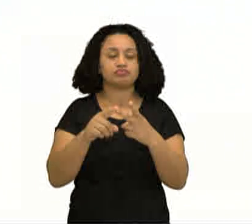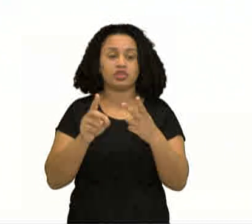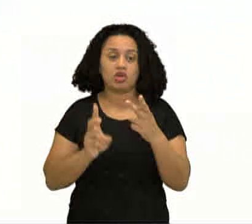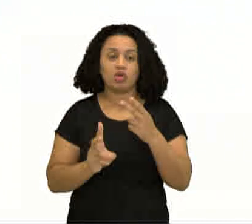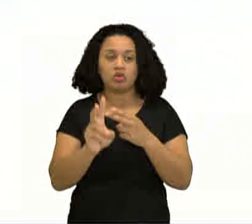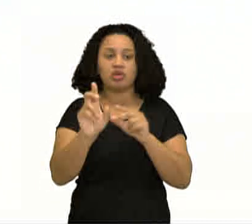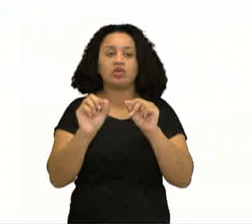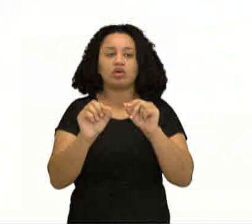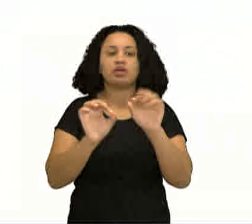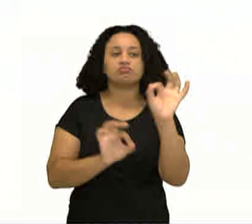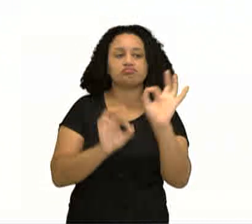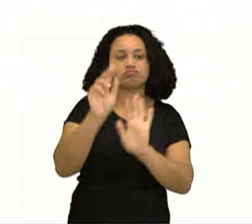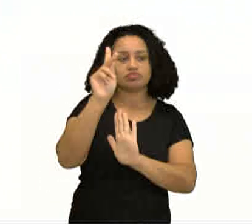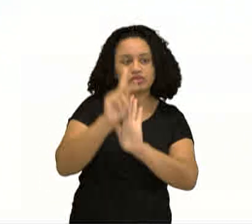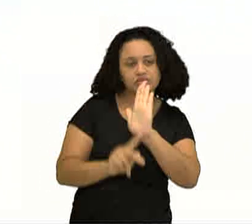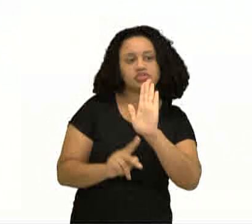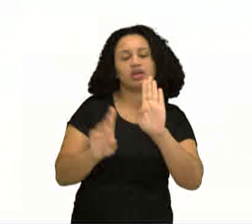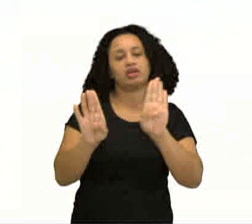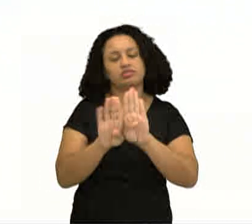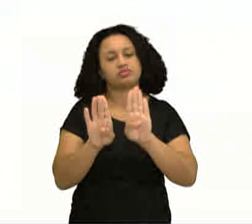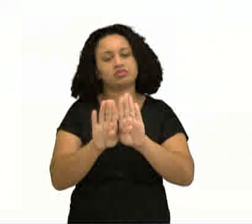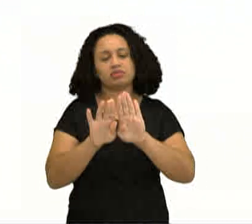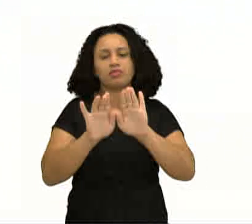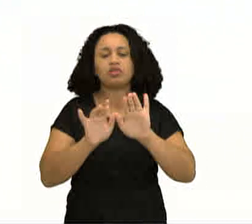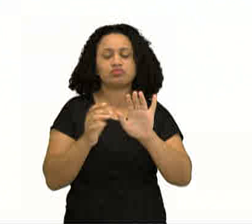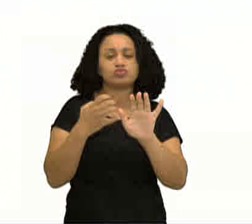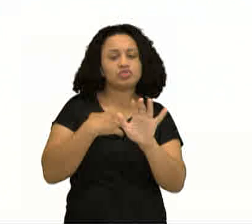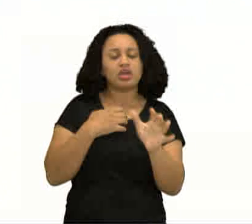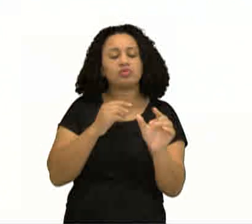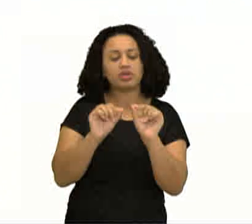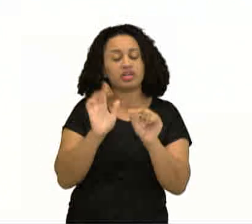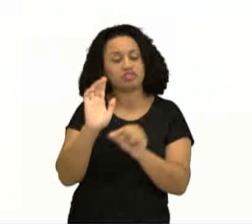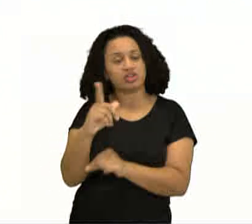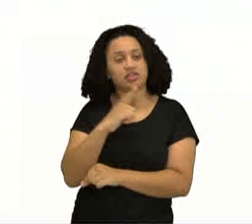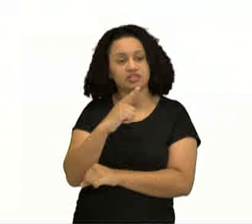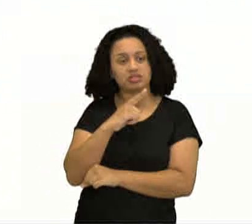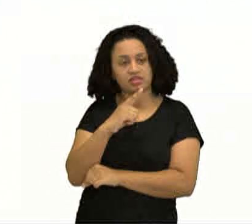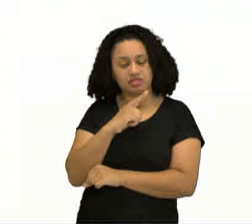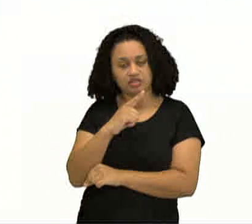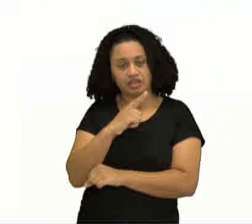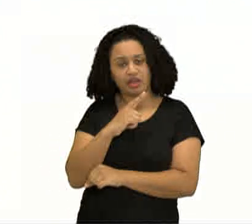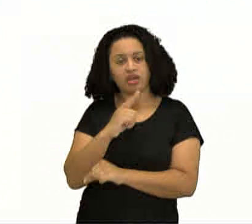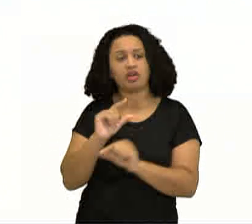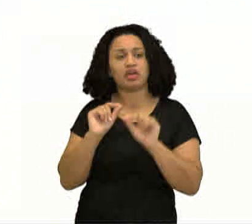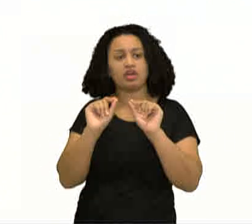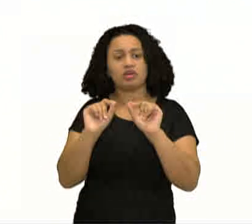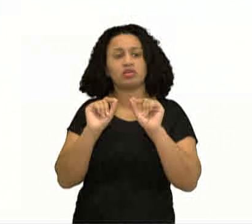continuidade aos projetos e programas já existentes e